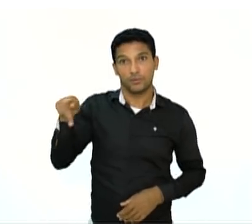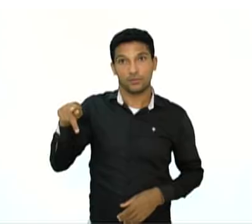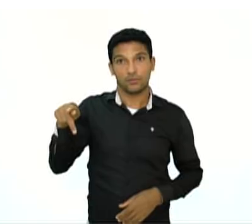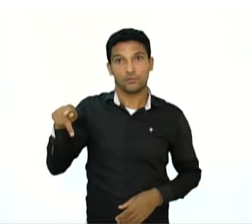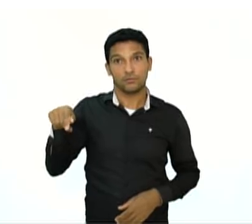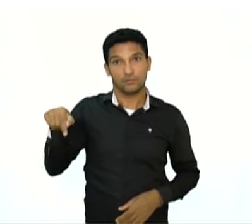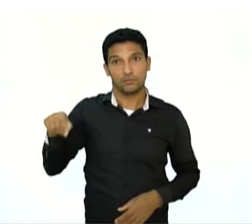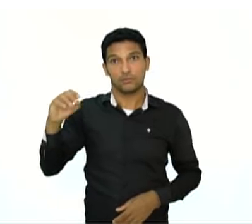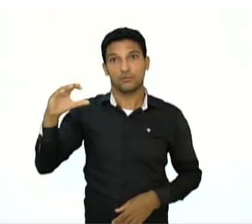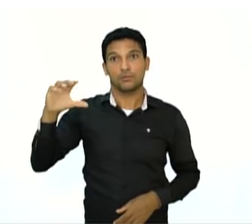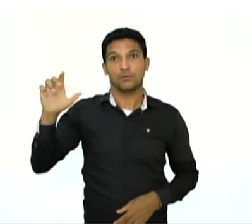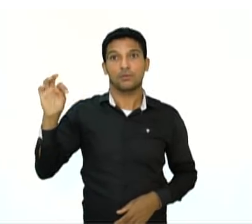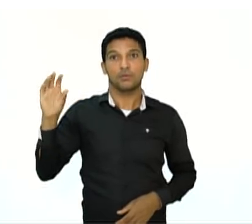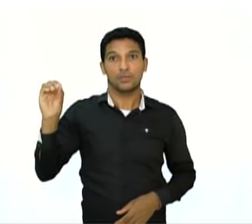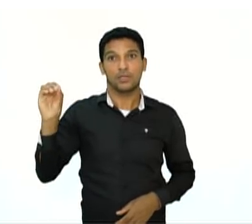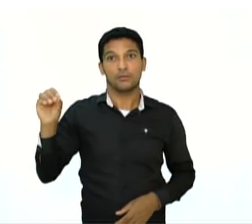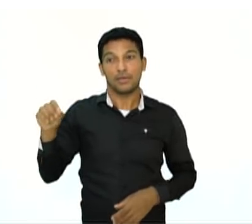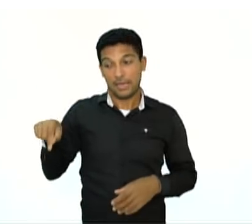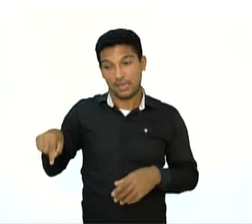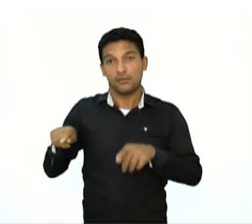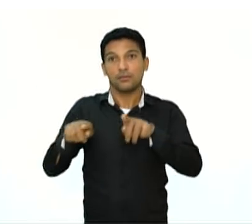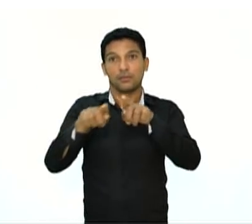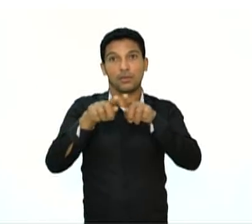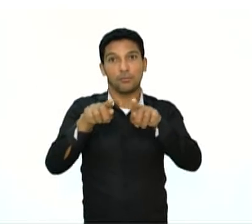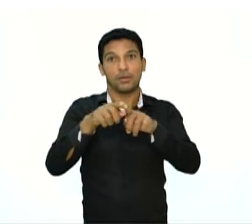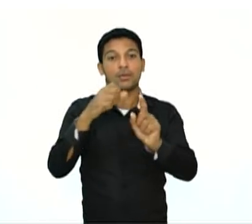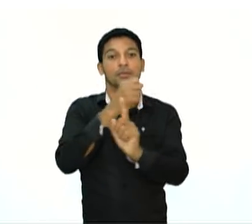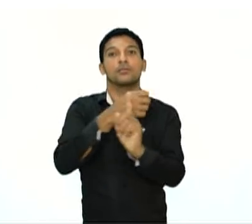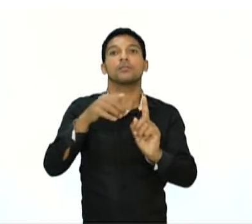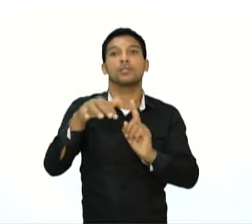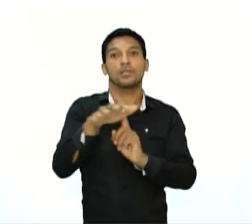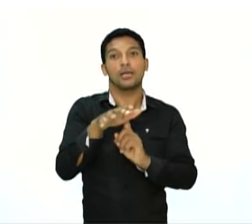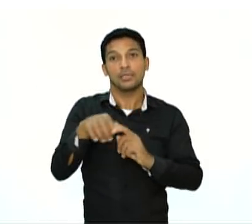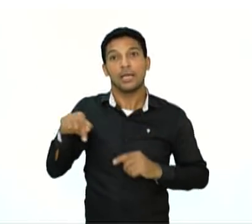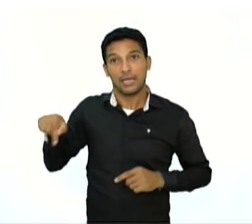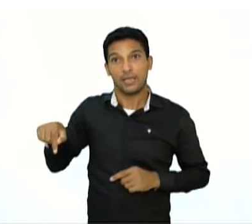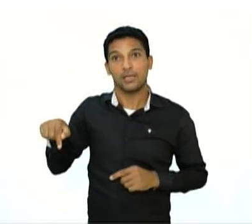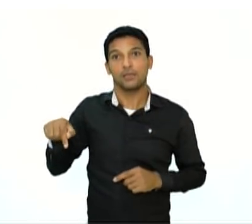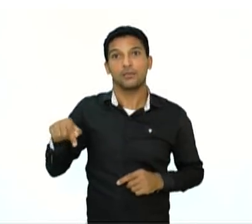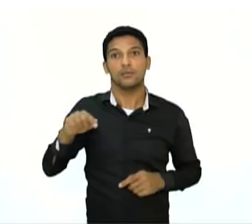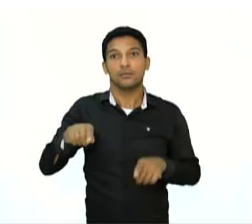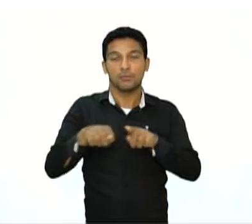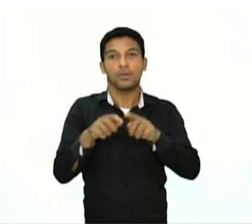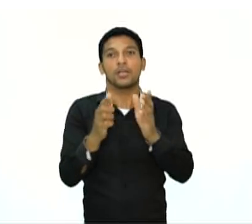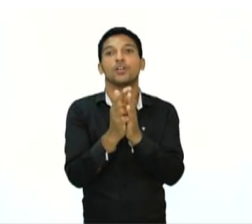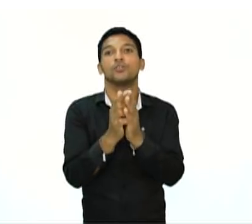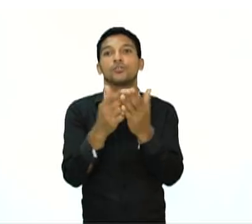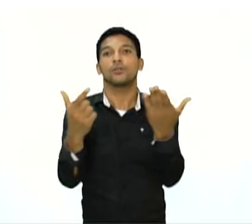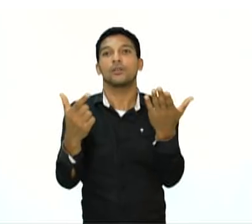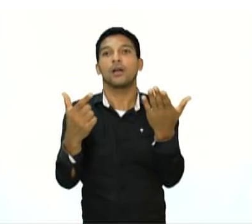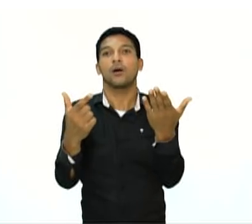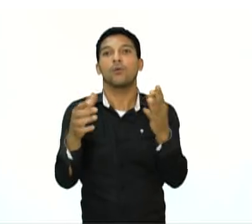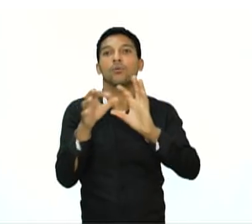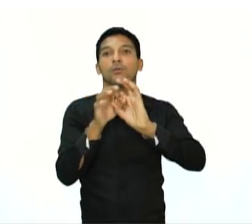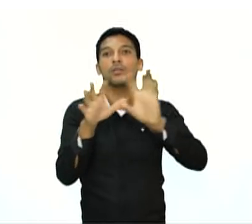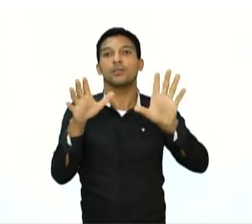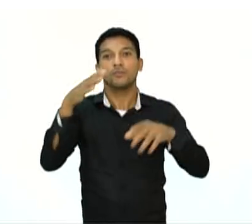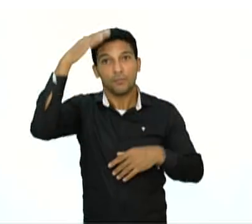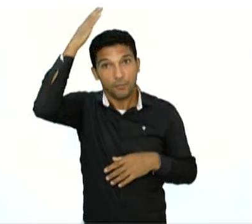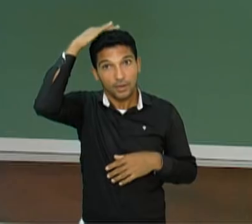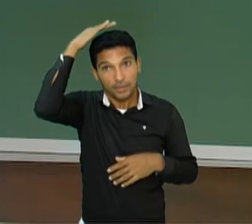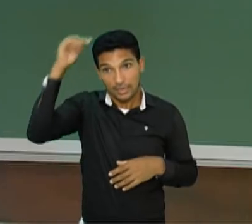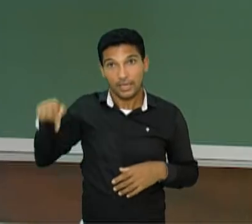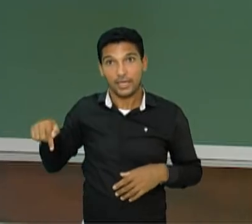o ensino aos cativos, aos escravizados. Mas vale reforçar também que por conta do movimento abolicionista,